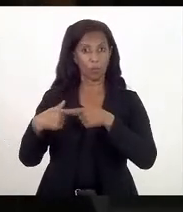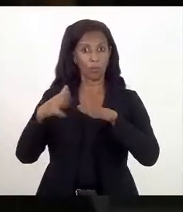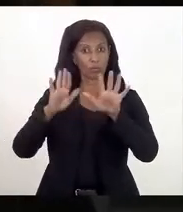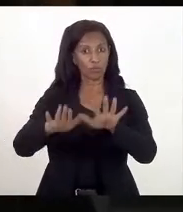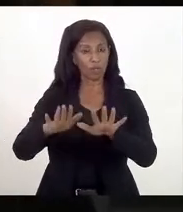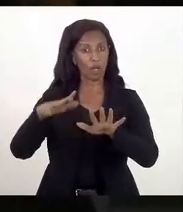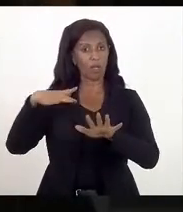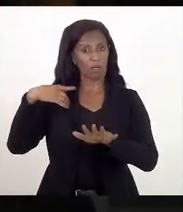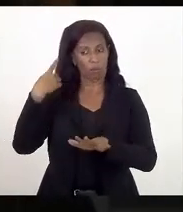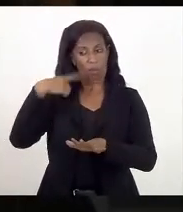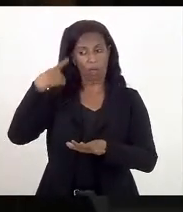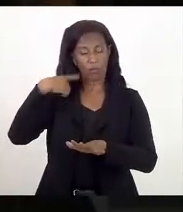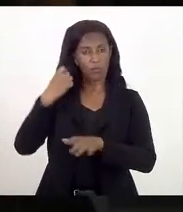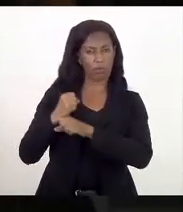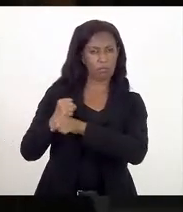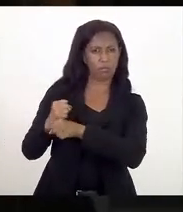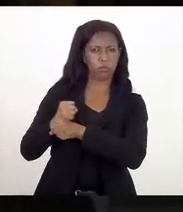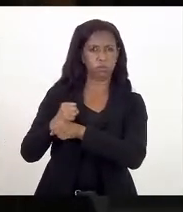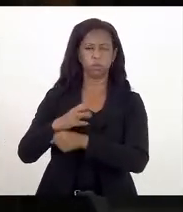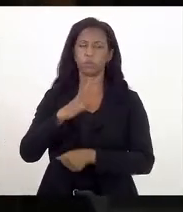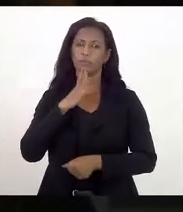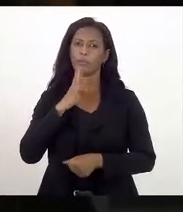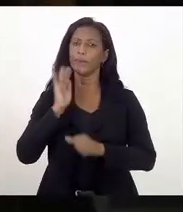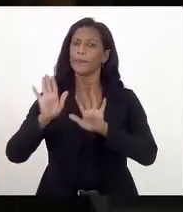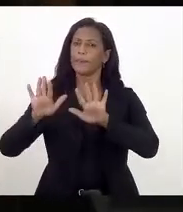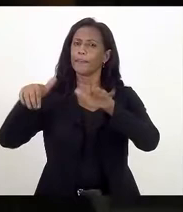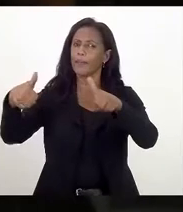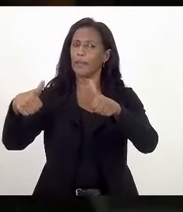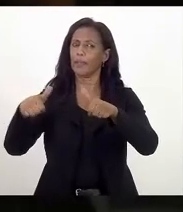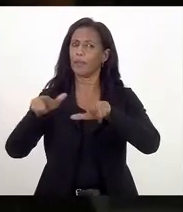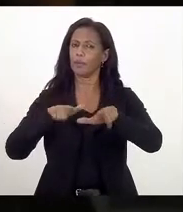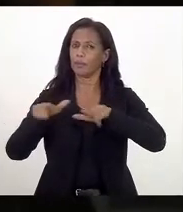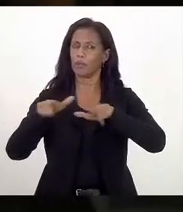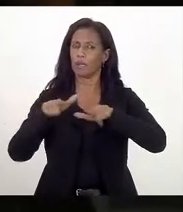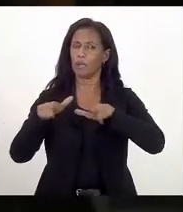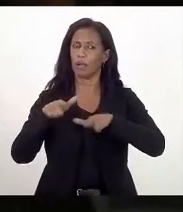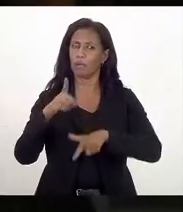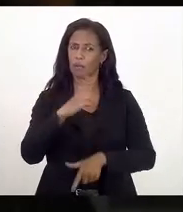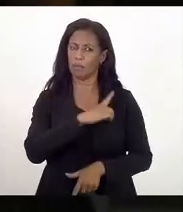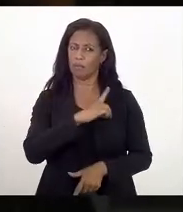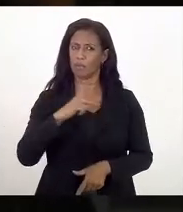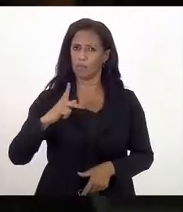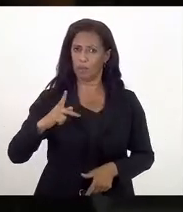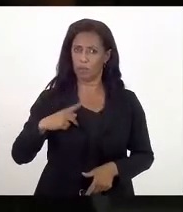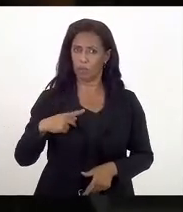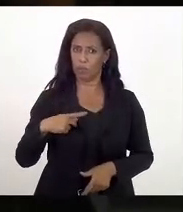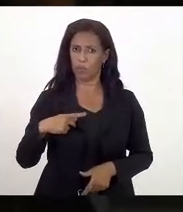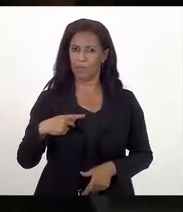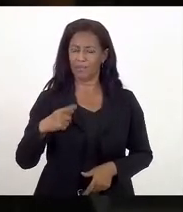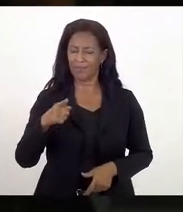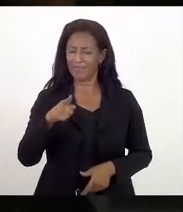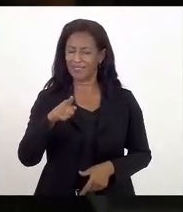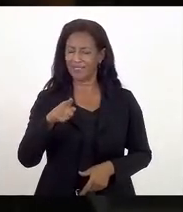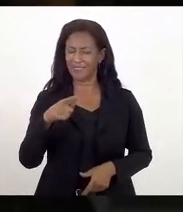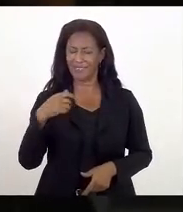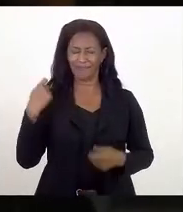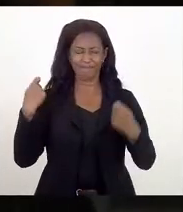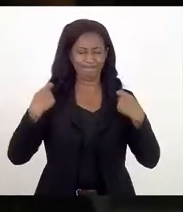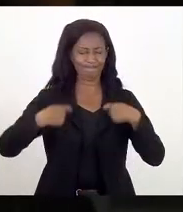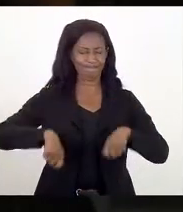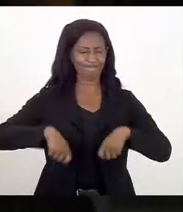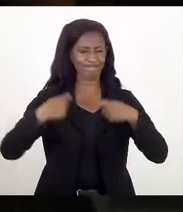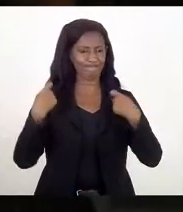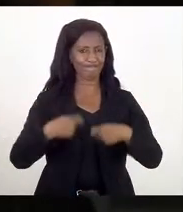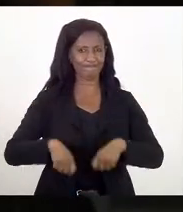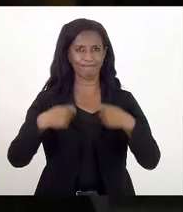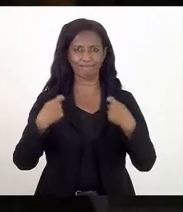durante alguns anos. Eu conheço muito bem o serviço feito pela Defensoria Pública, que é de extrema necessidade